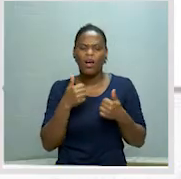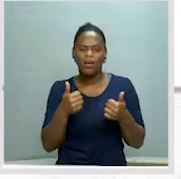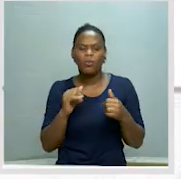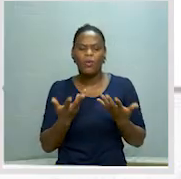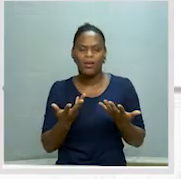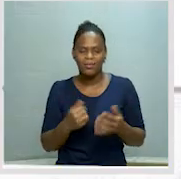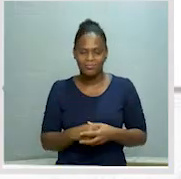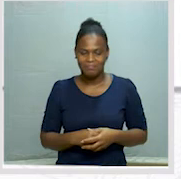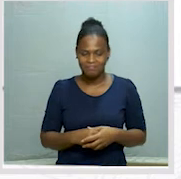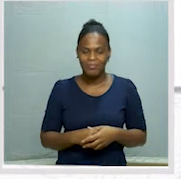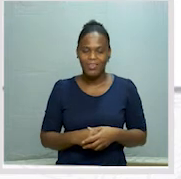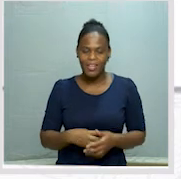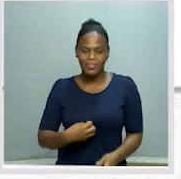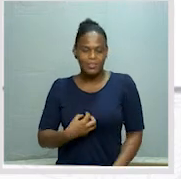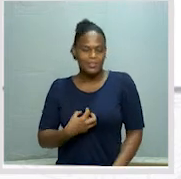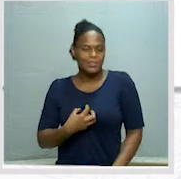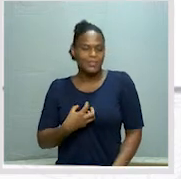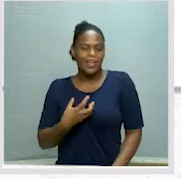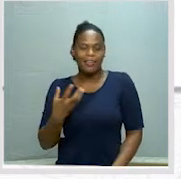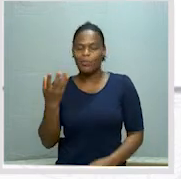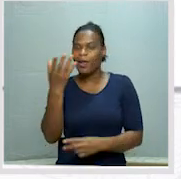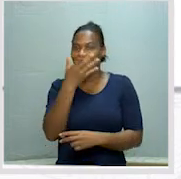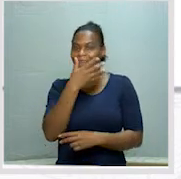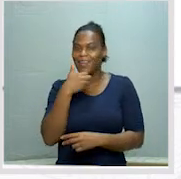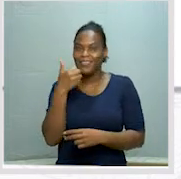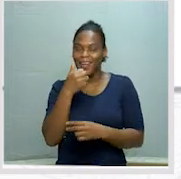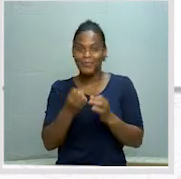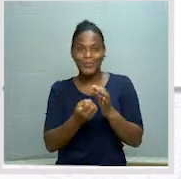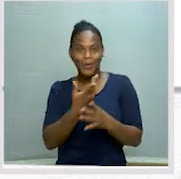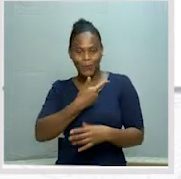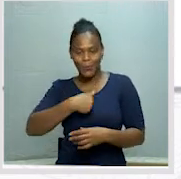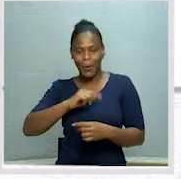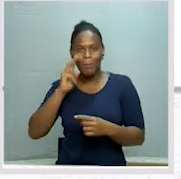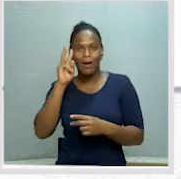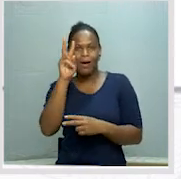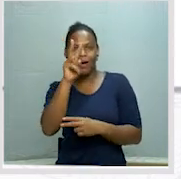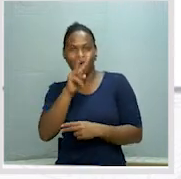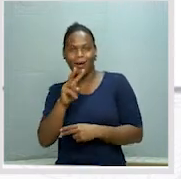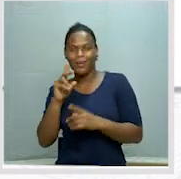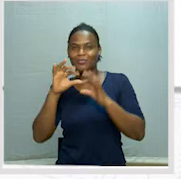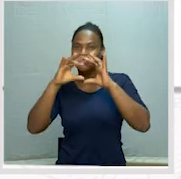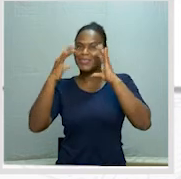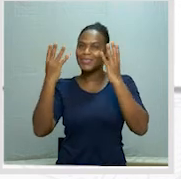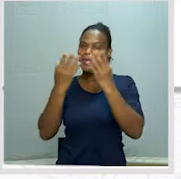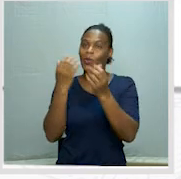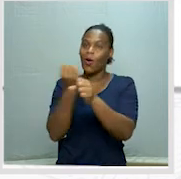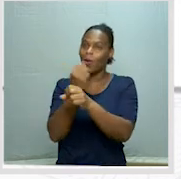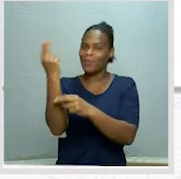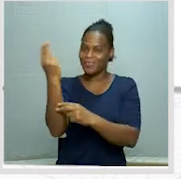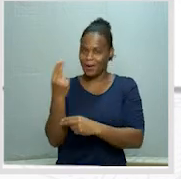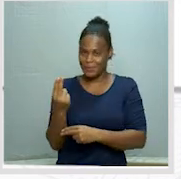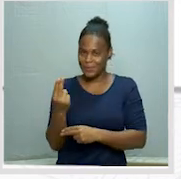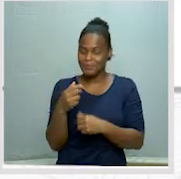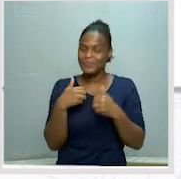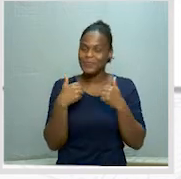é a opção correta? O sentimento estético origina em nós após a contemplação da natureza e da